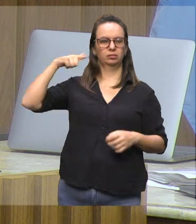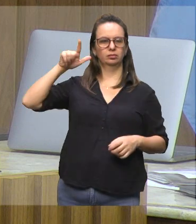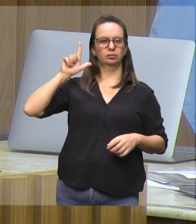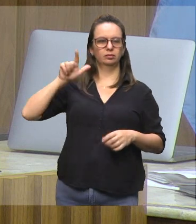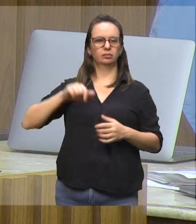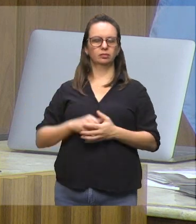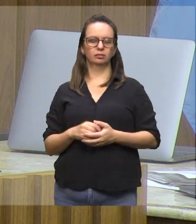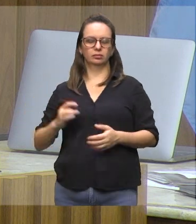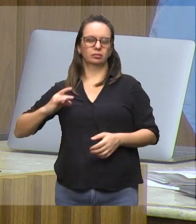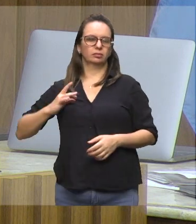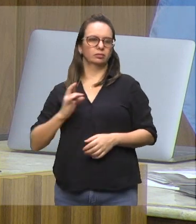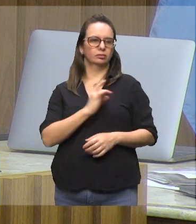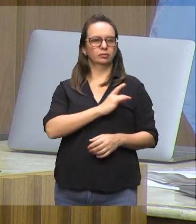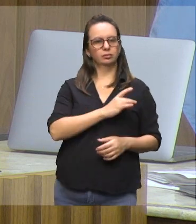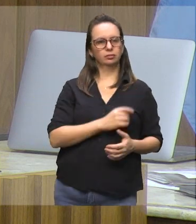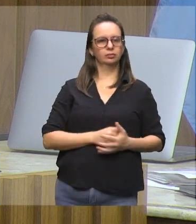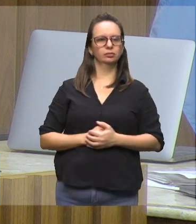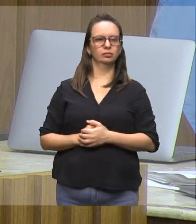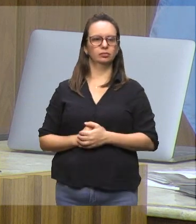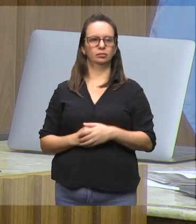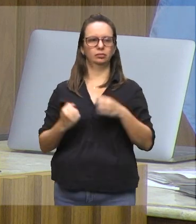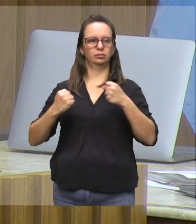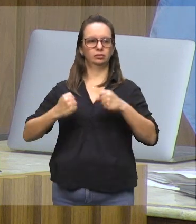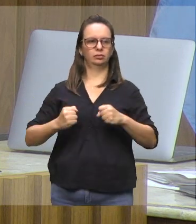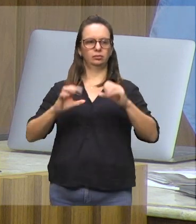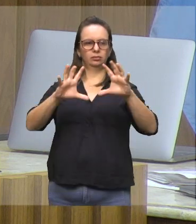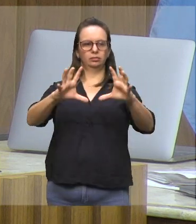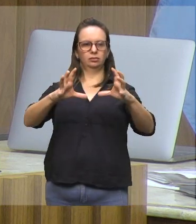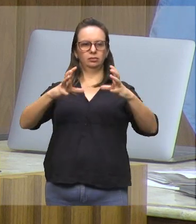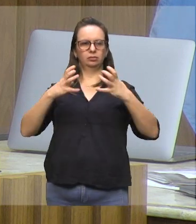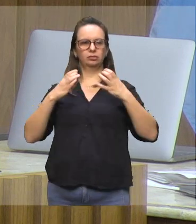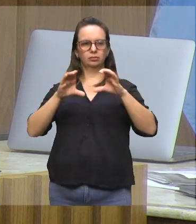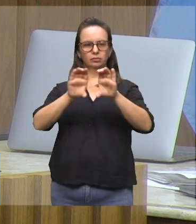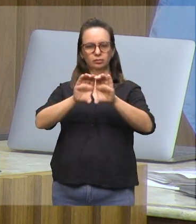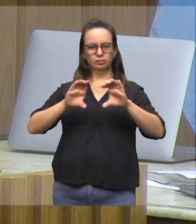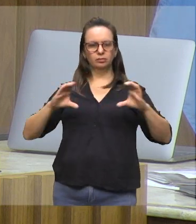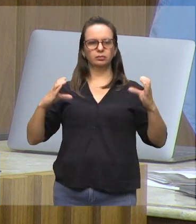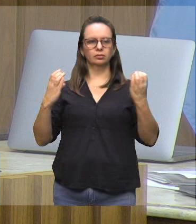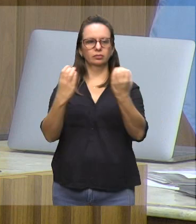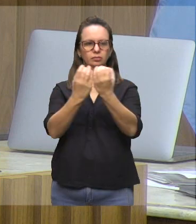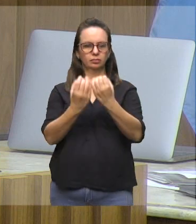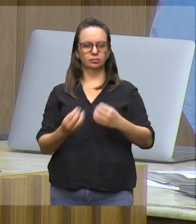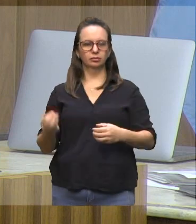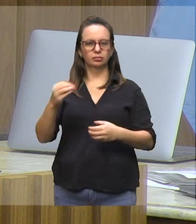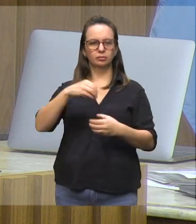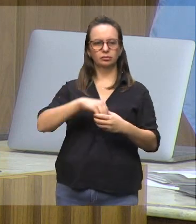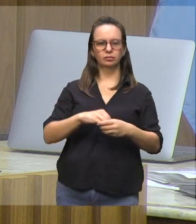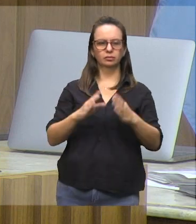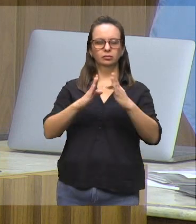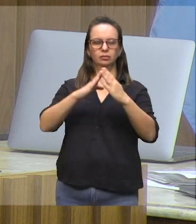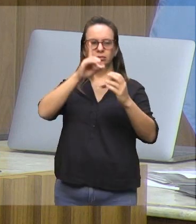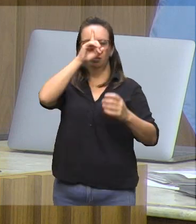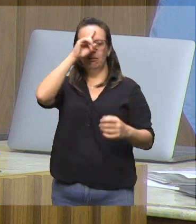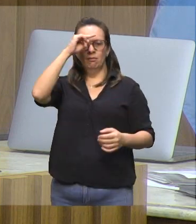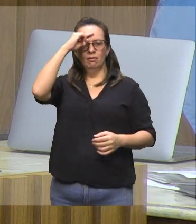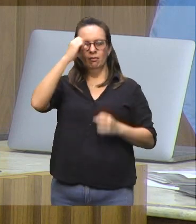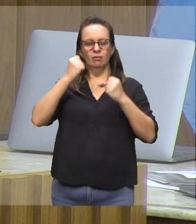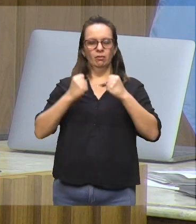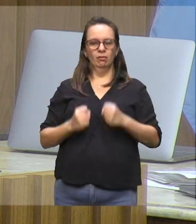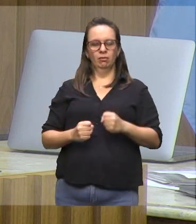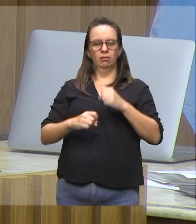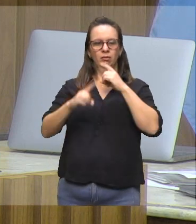numa saúde que possa atender a nossa comunidade dentro do hospital regional. E que nós possamos aí